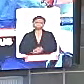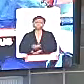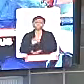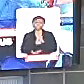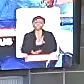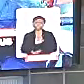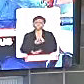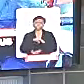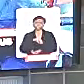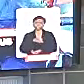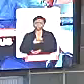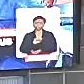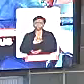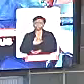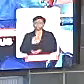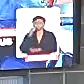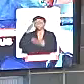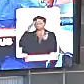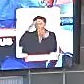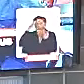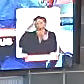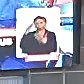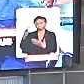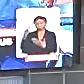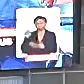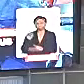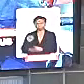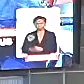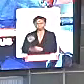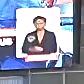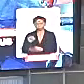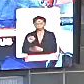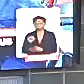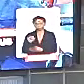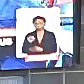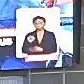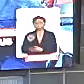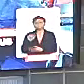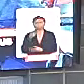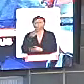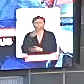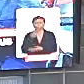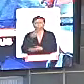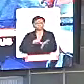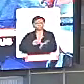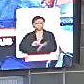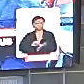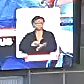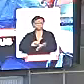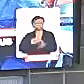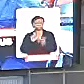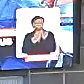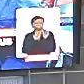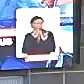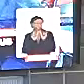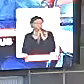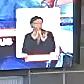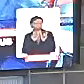agradecer denís pelo né pela sua fala felicidade das palavras